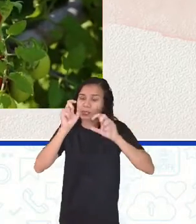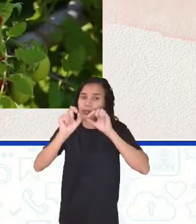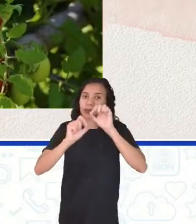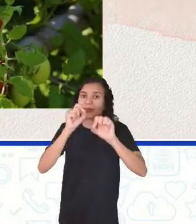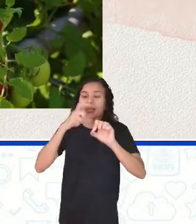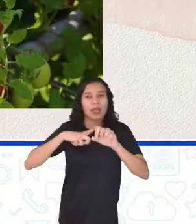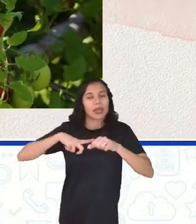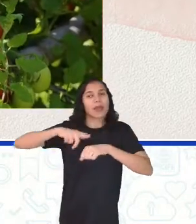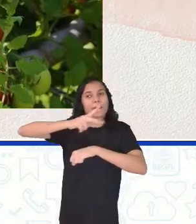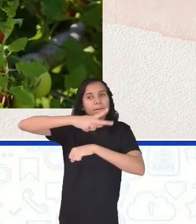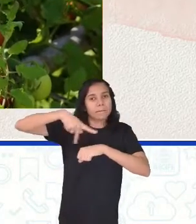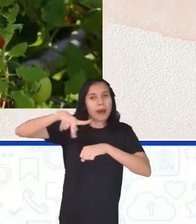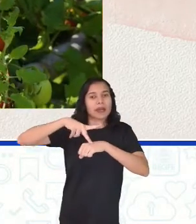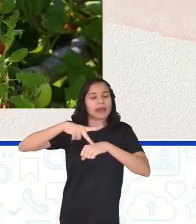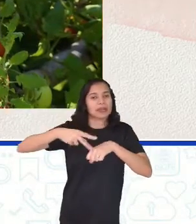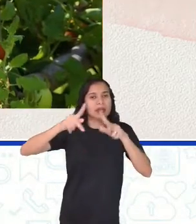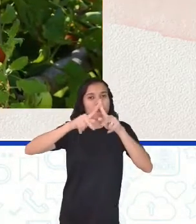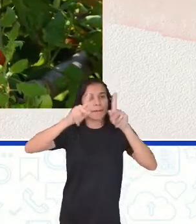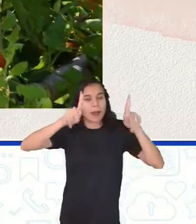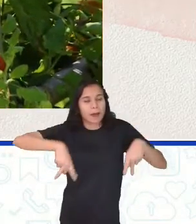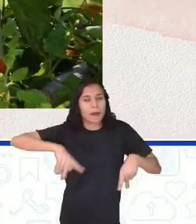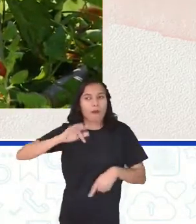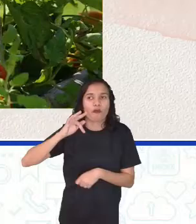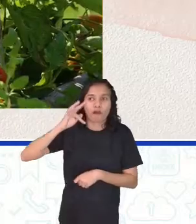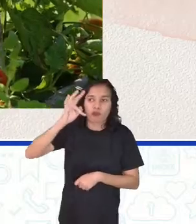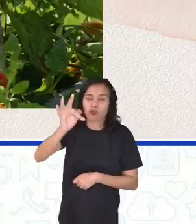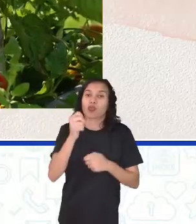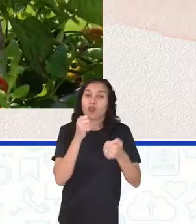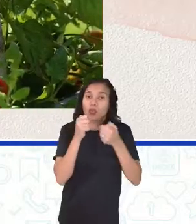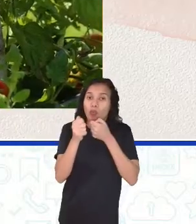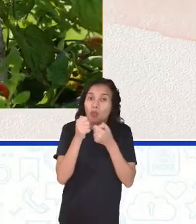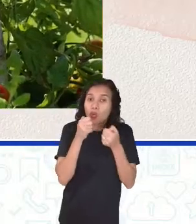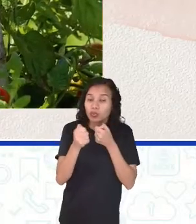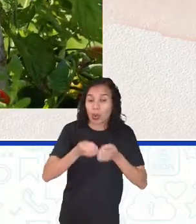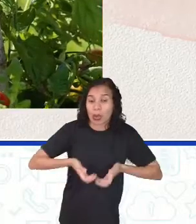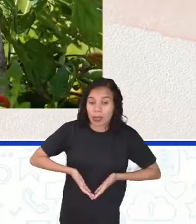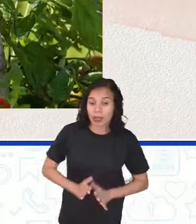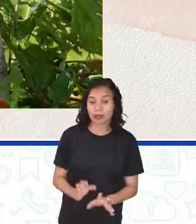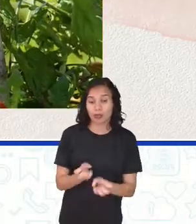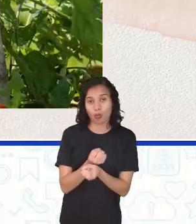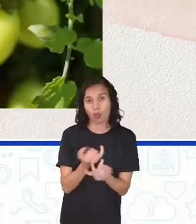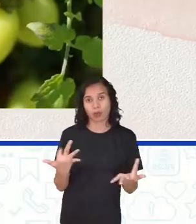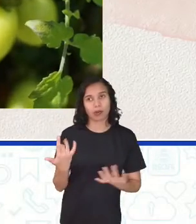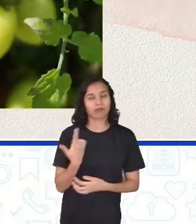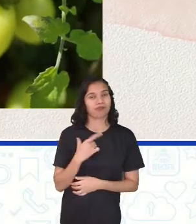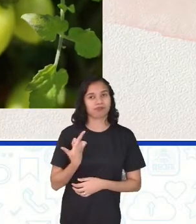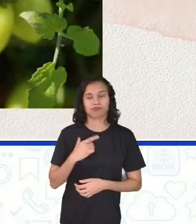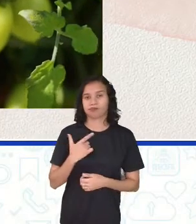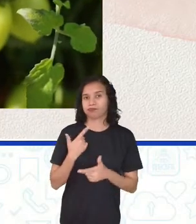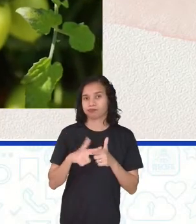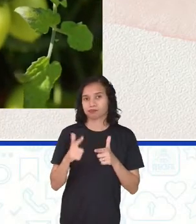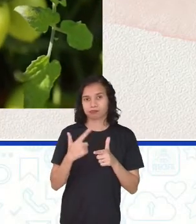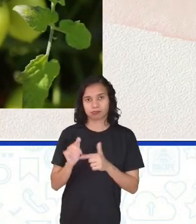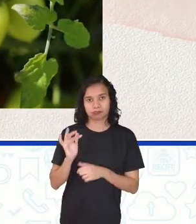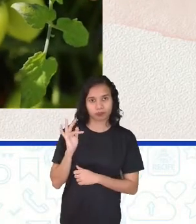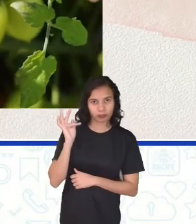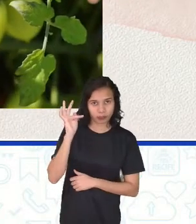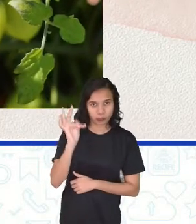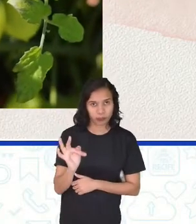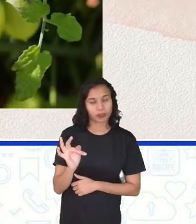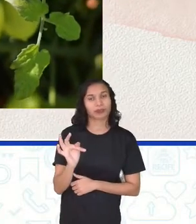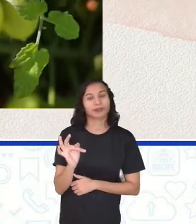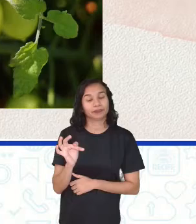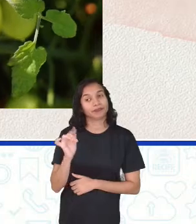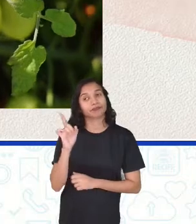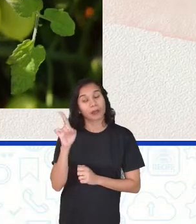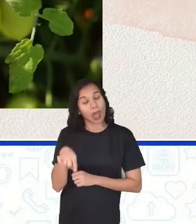alguns países que têm planos, né, da questão aí de controle de natalidade, para que não aconteça isso. E a gente vai ver, essa é